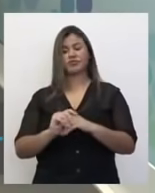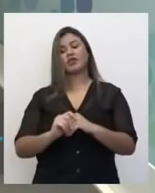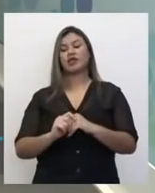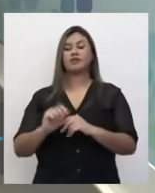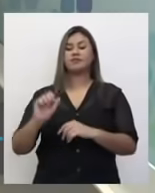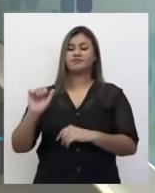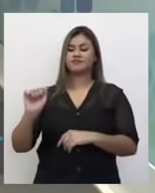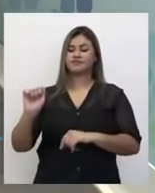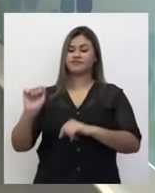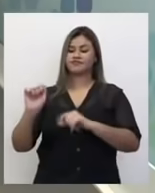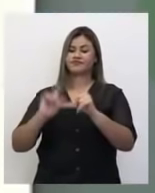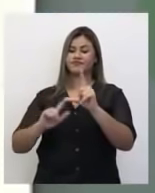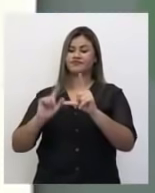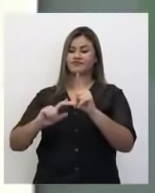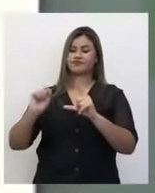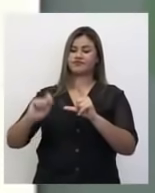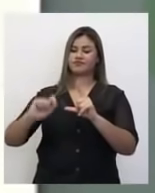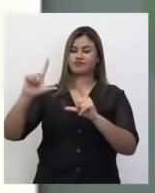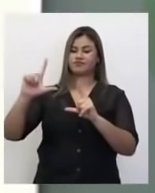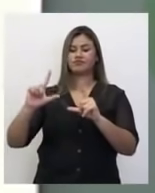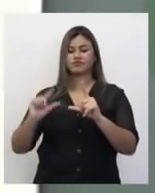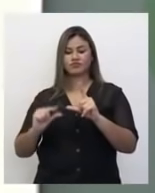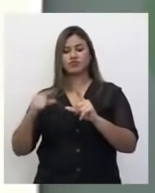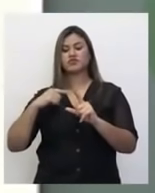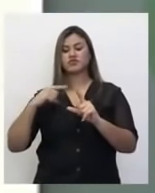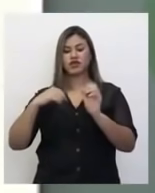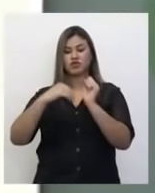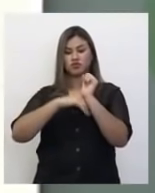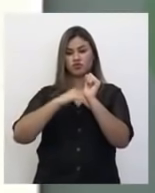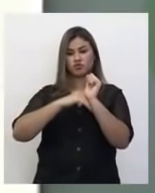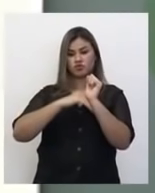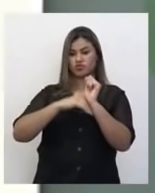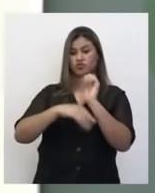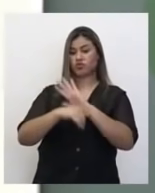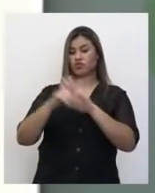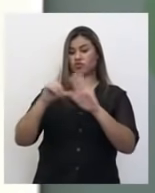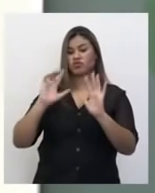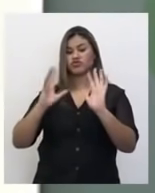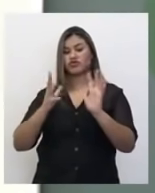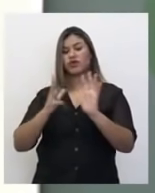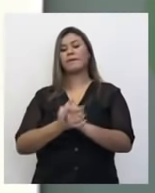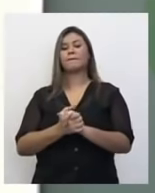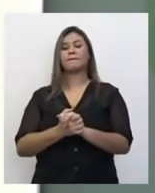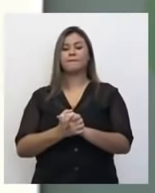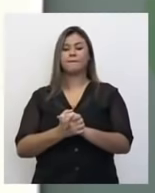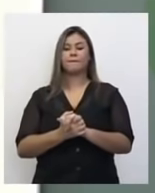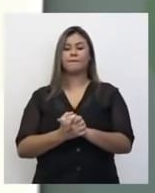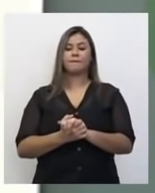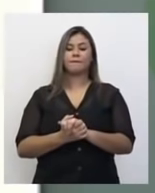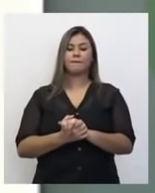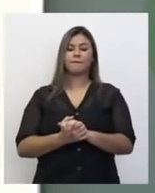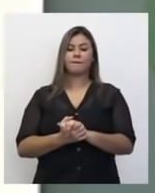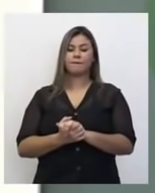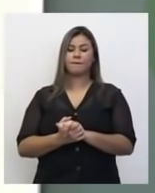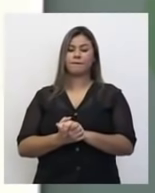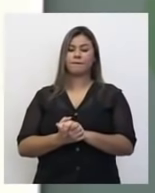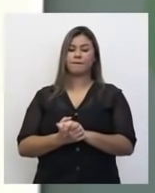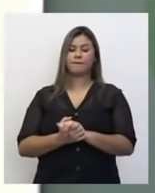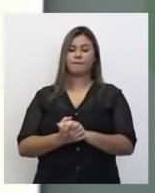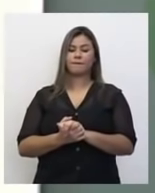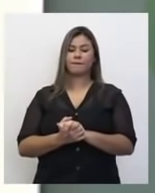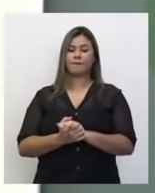minúscula já é pré-definido o código, tá? Então, a maiúscula vai ser o código